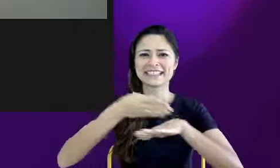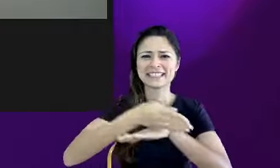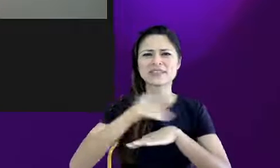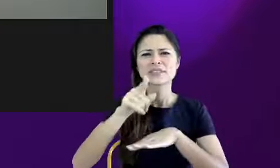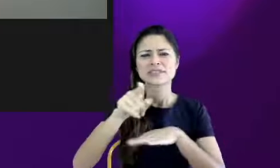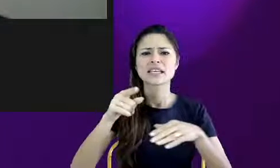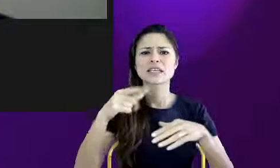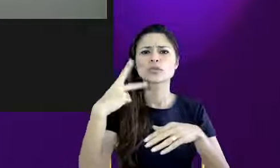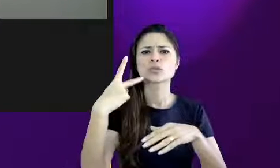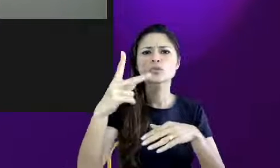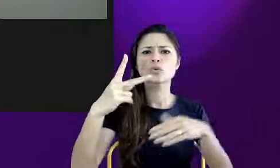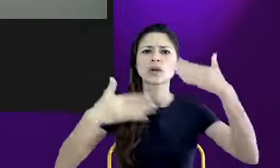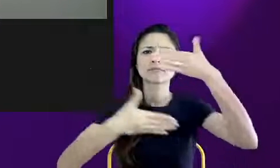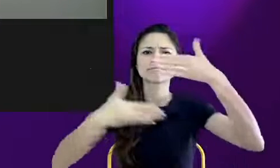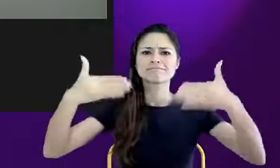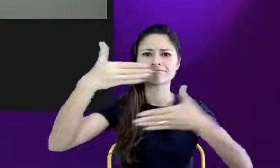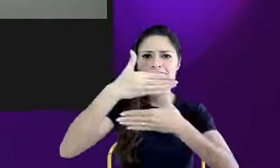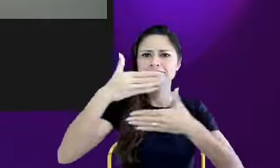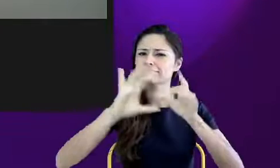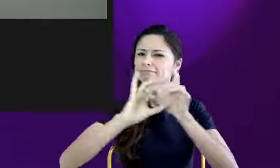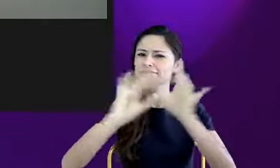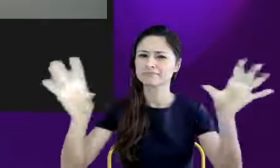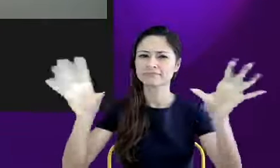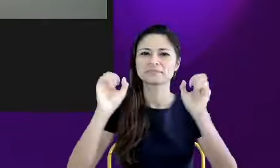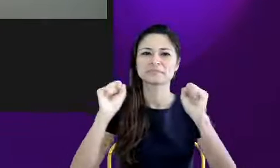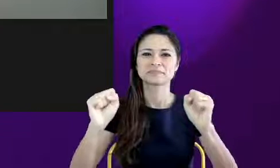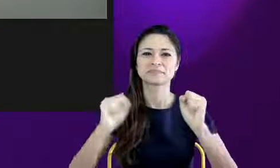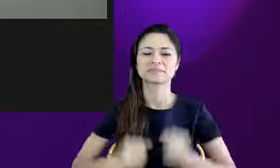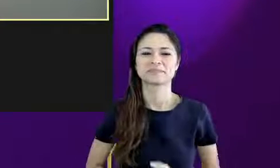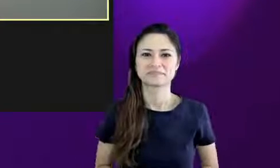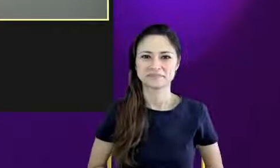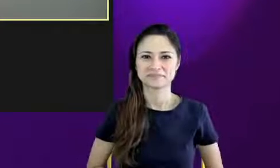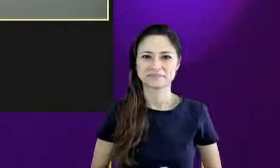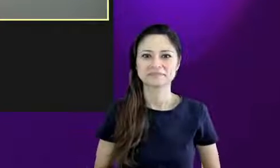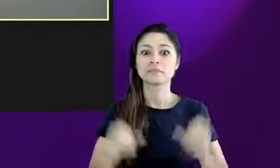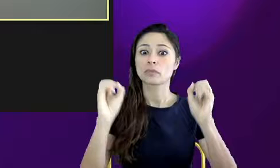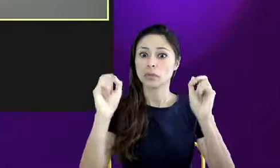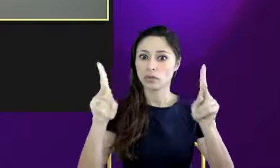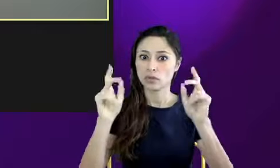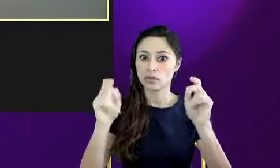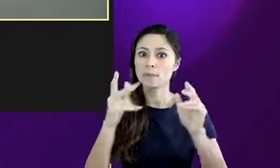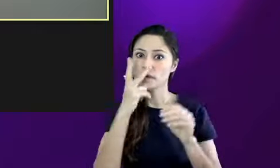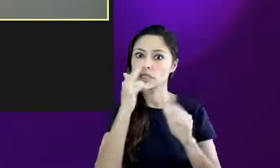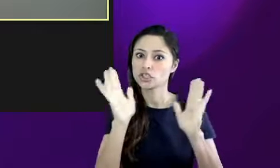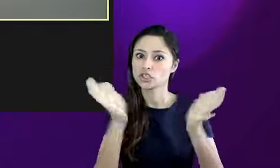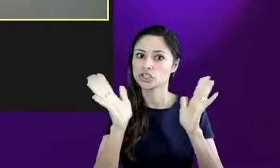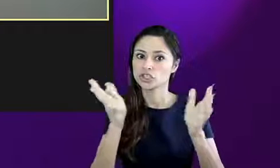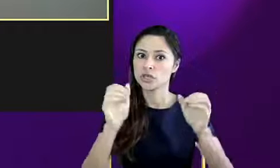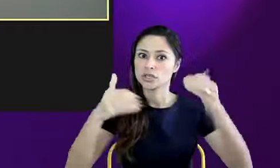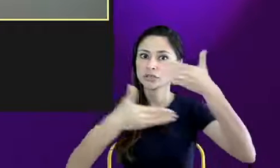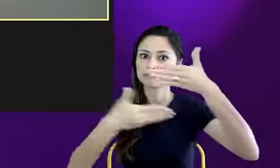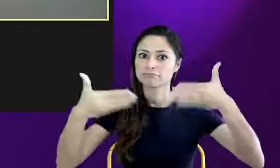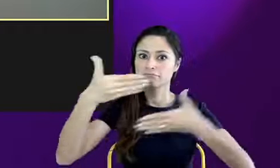sua aula, fica à vontade. Ok, já está compartilhada.